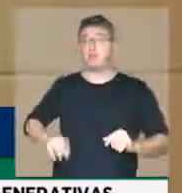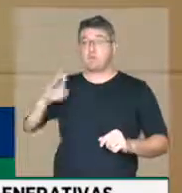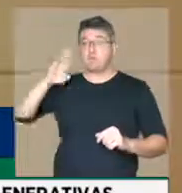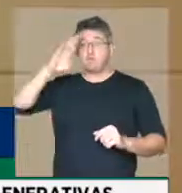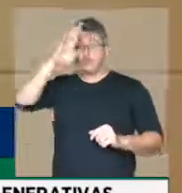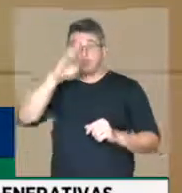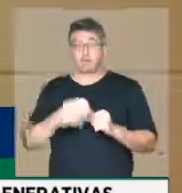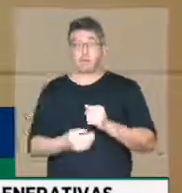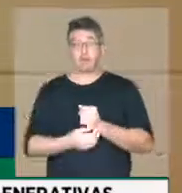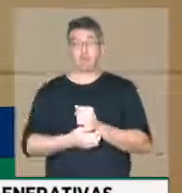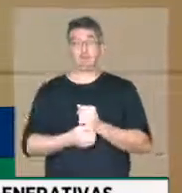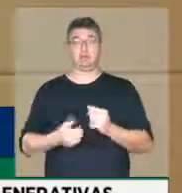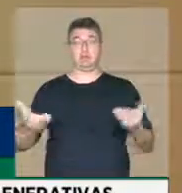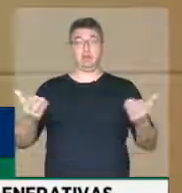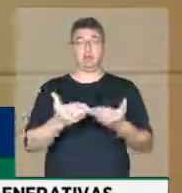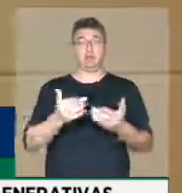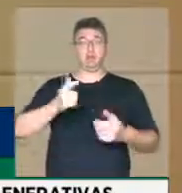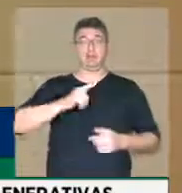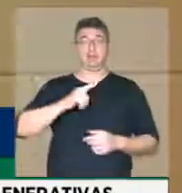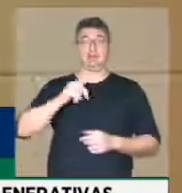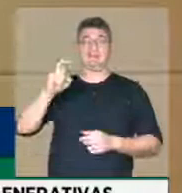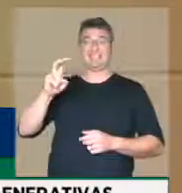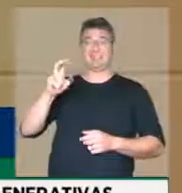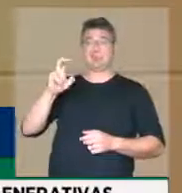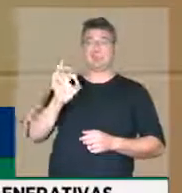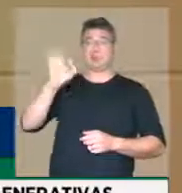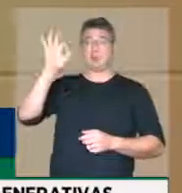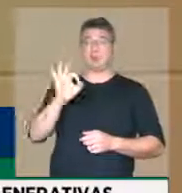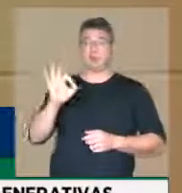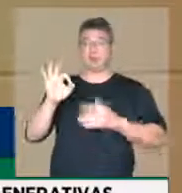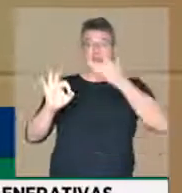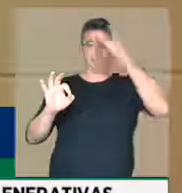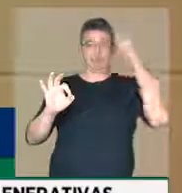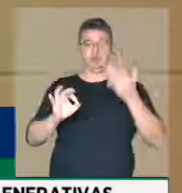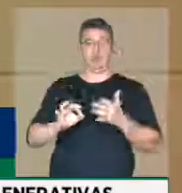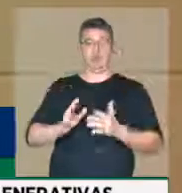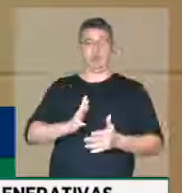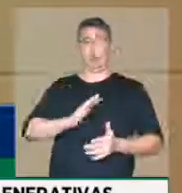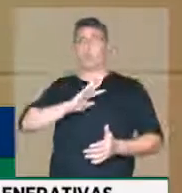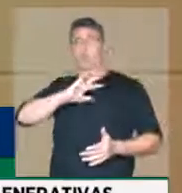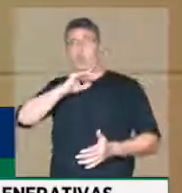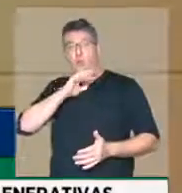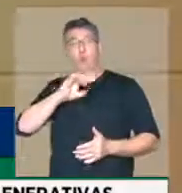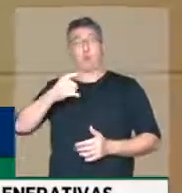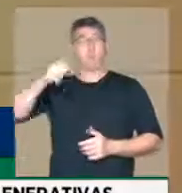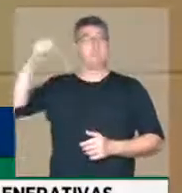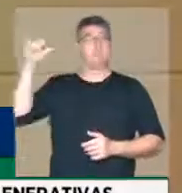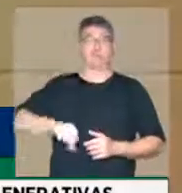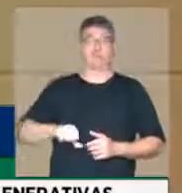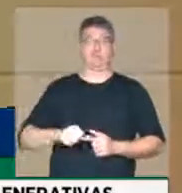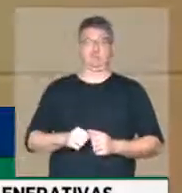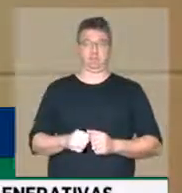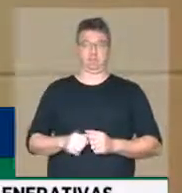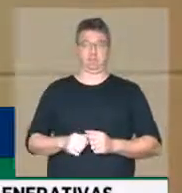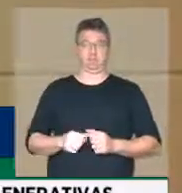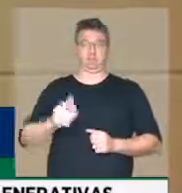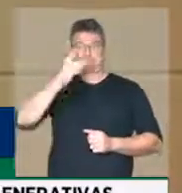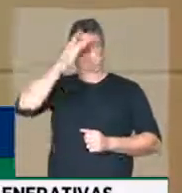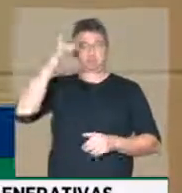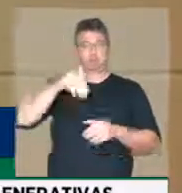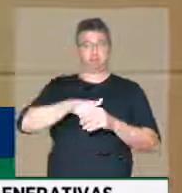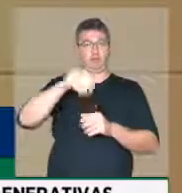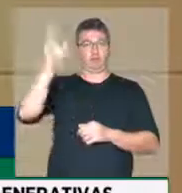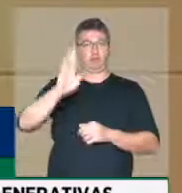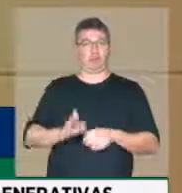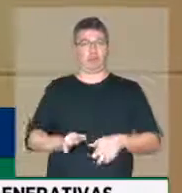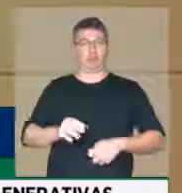Bolsonaro tem hoje 50% de ruim e péssimo entre os eleitores brasileiros.